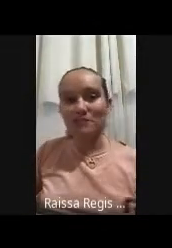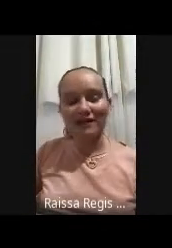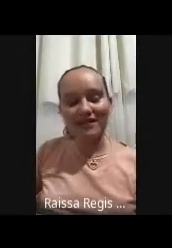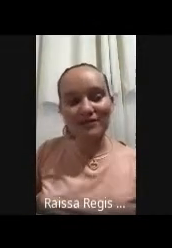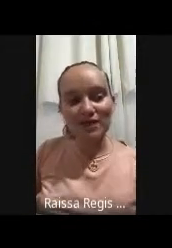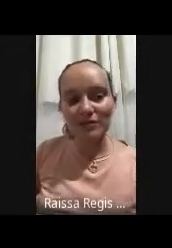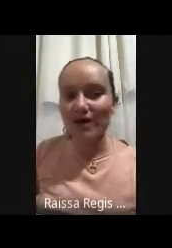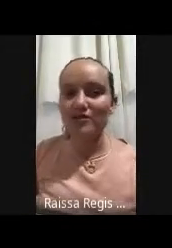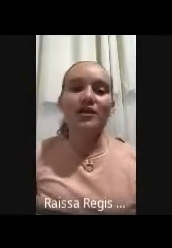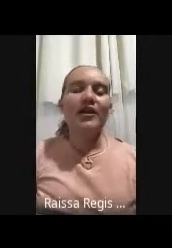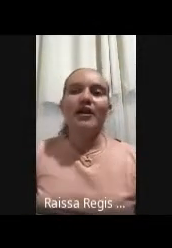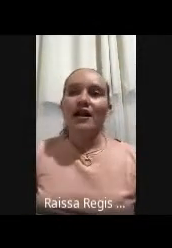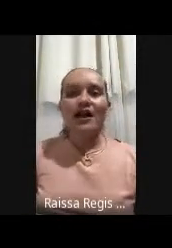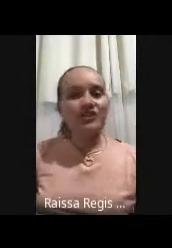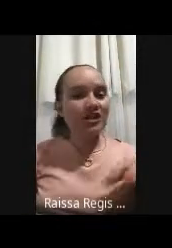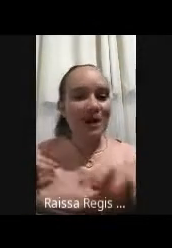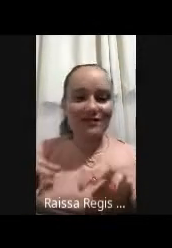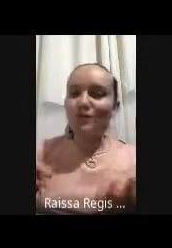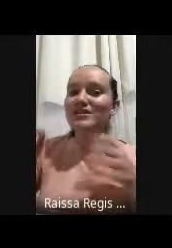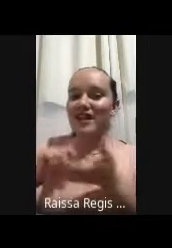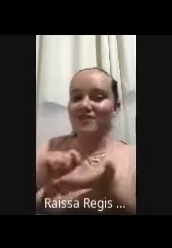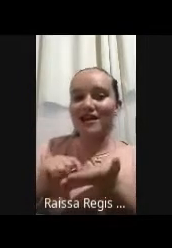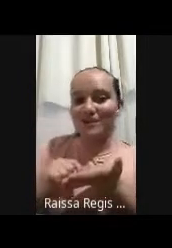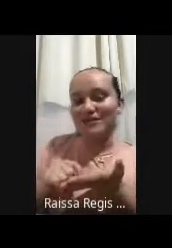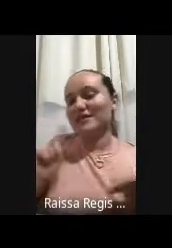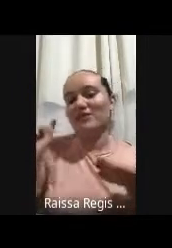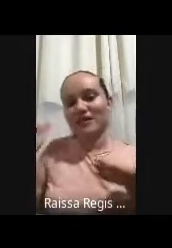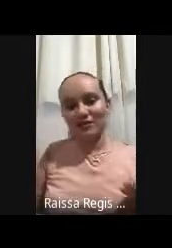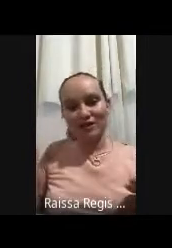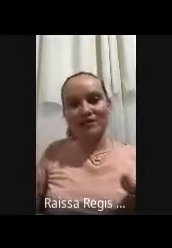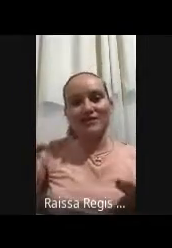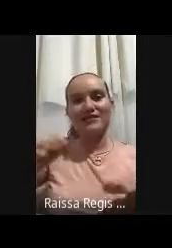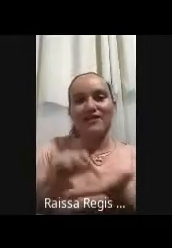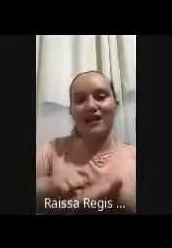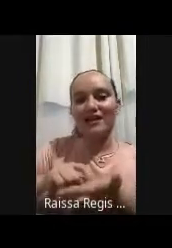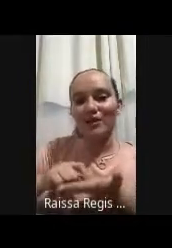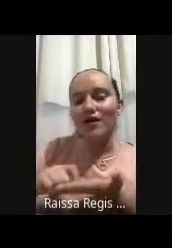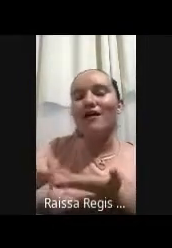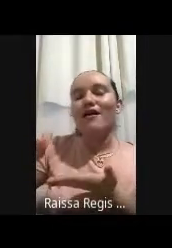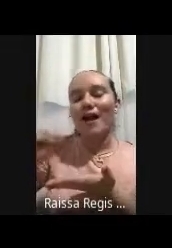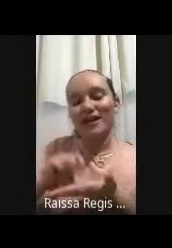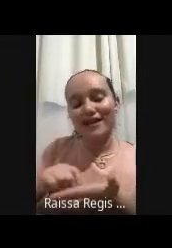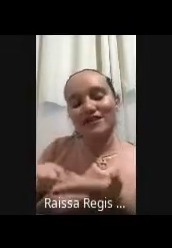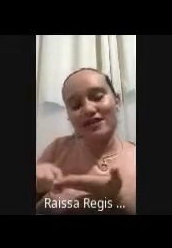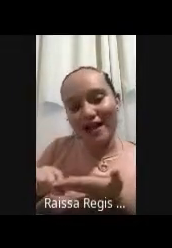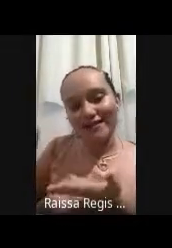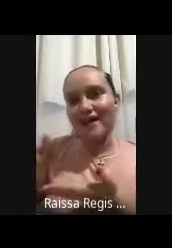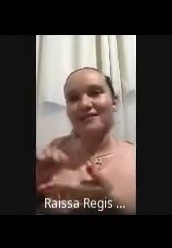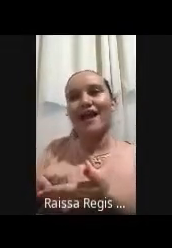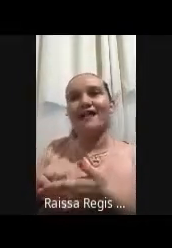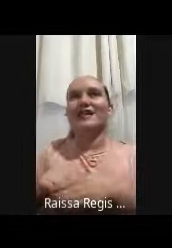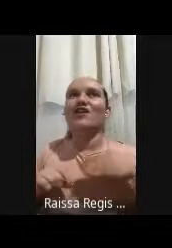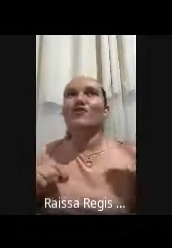disse, através do sign write, a gente aqui no Brasil escreve na Libras. Lá nos Estados Unidos, eles escrevem na língua americana de sinais,